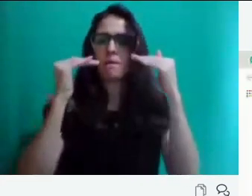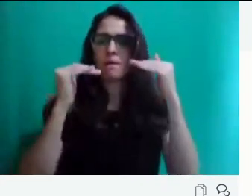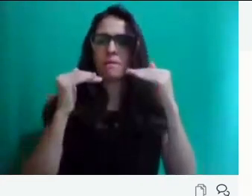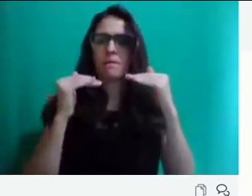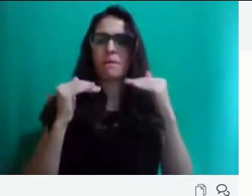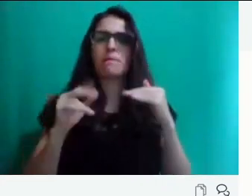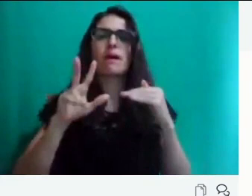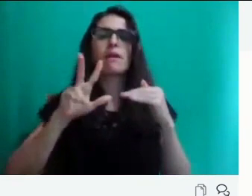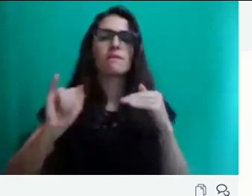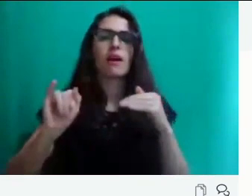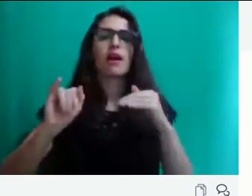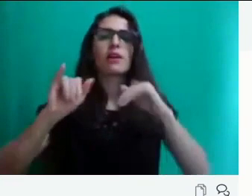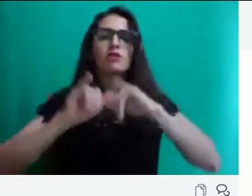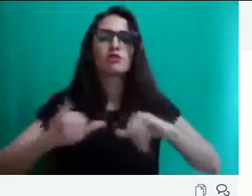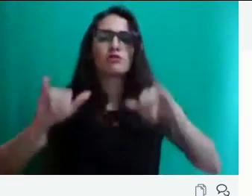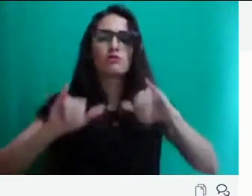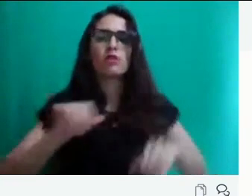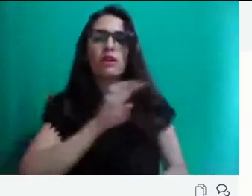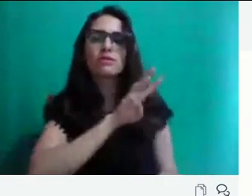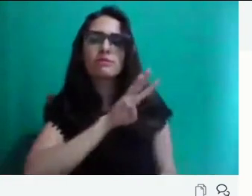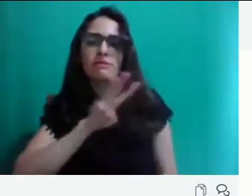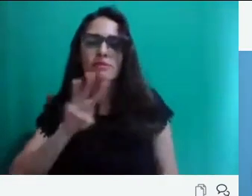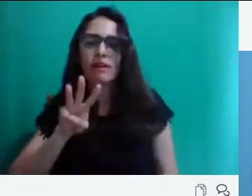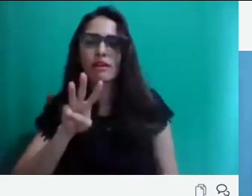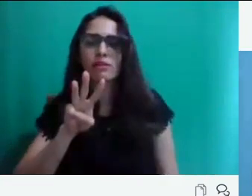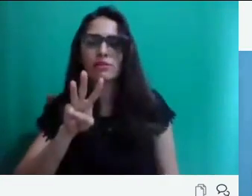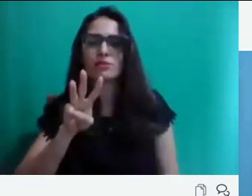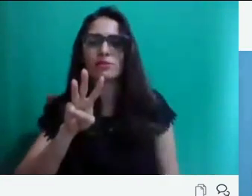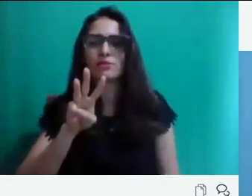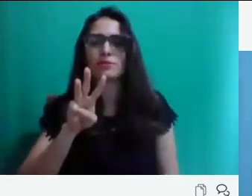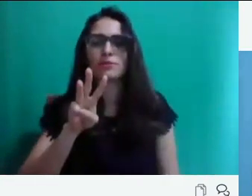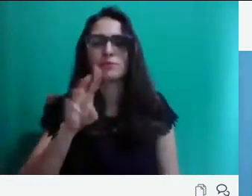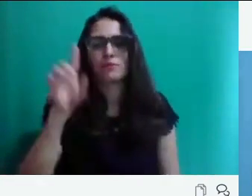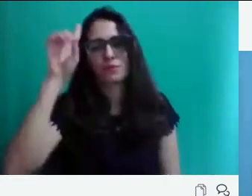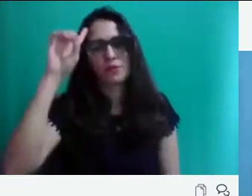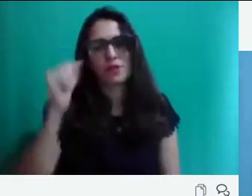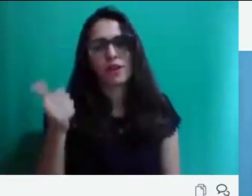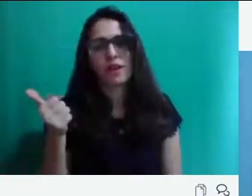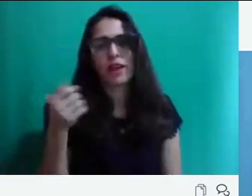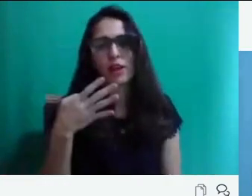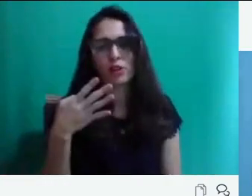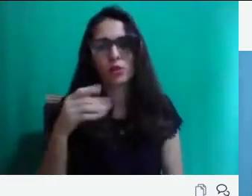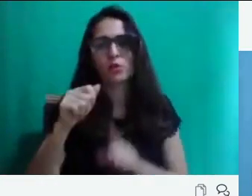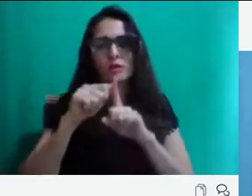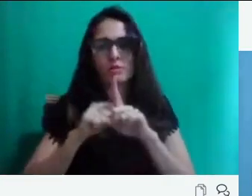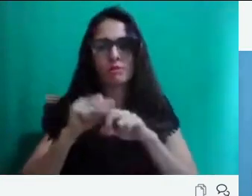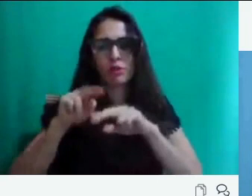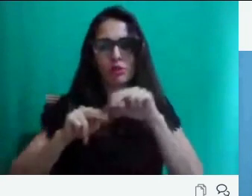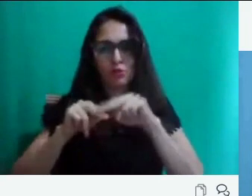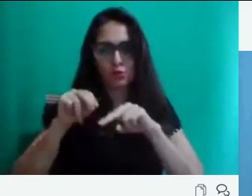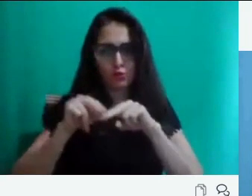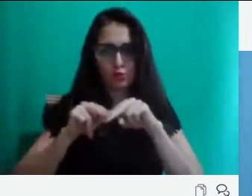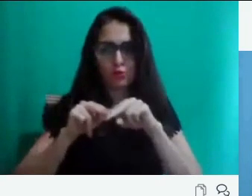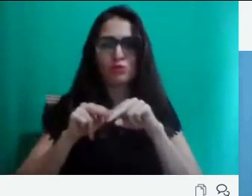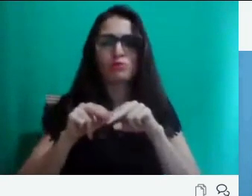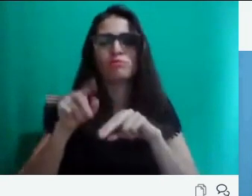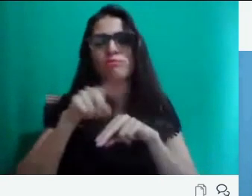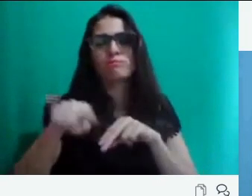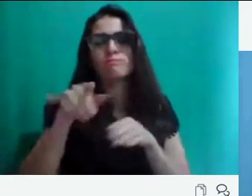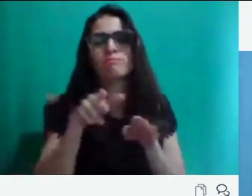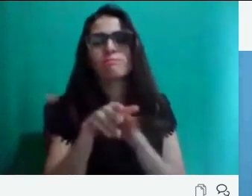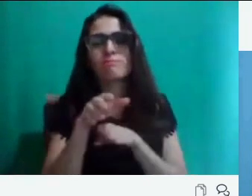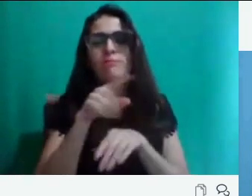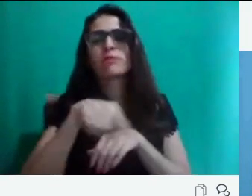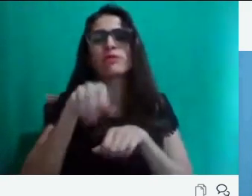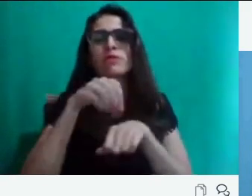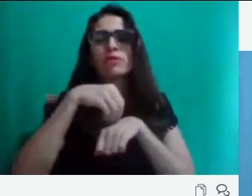estará disponível na página do processo seletivo no dia 14/6 e orientamos que fique